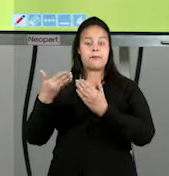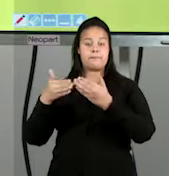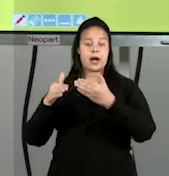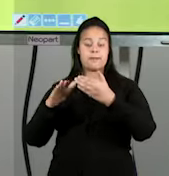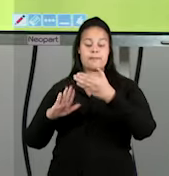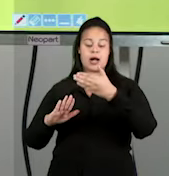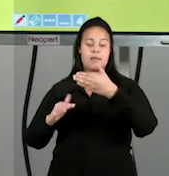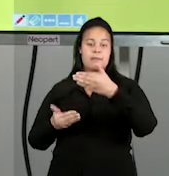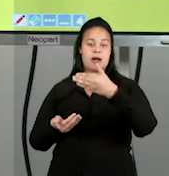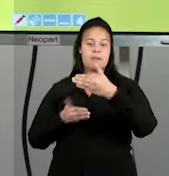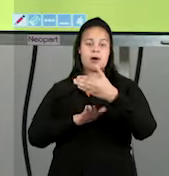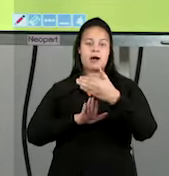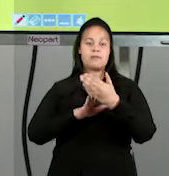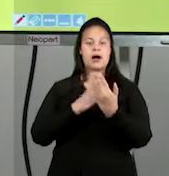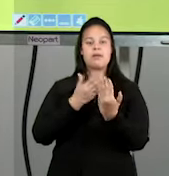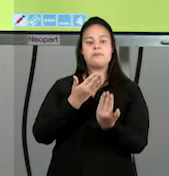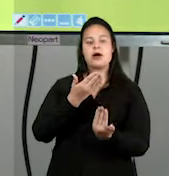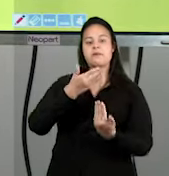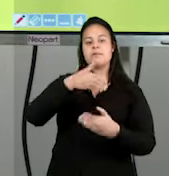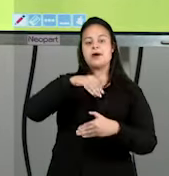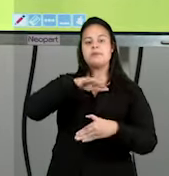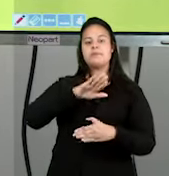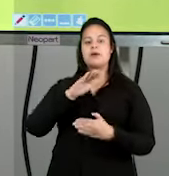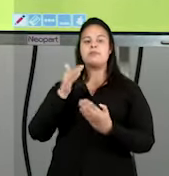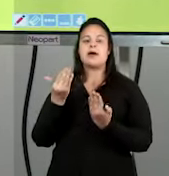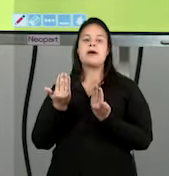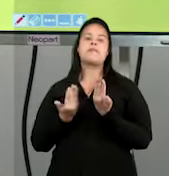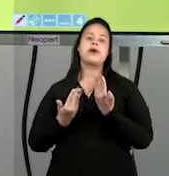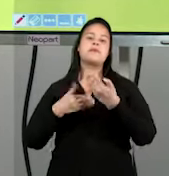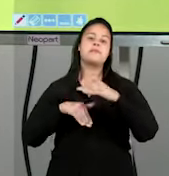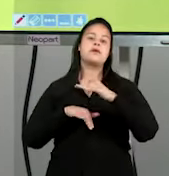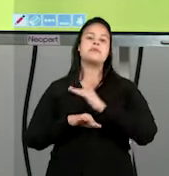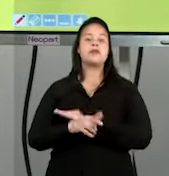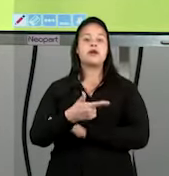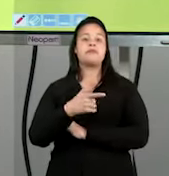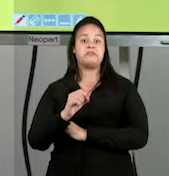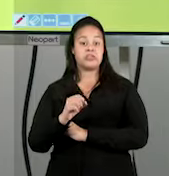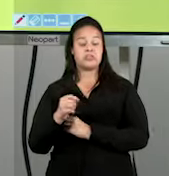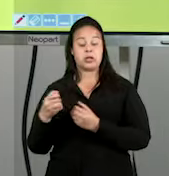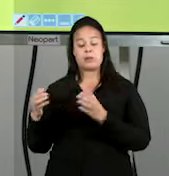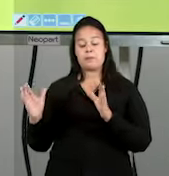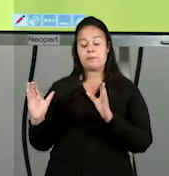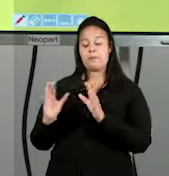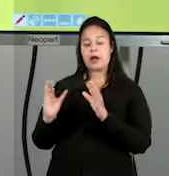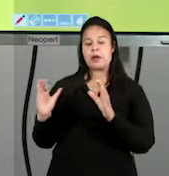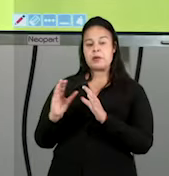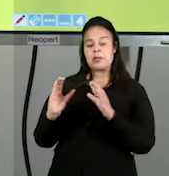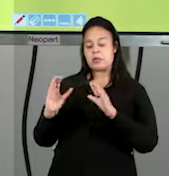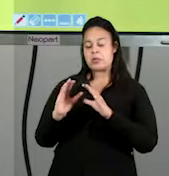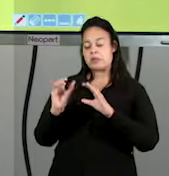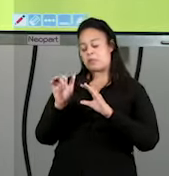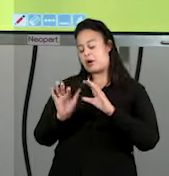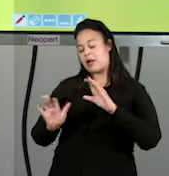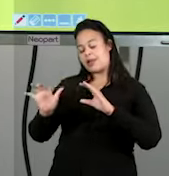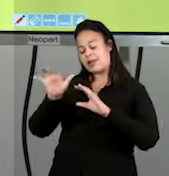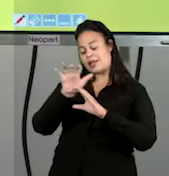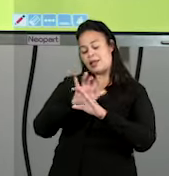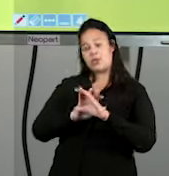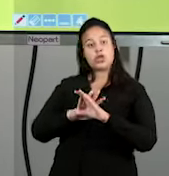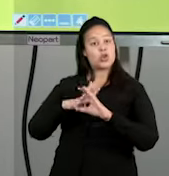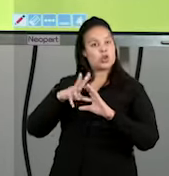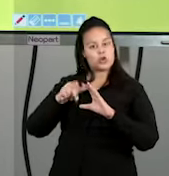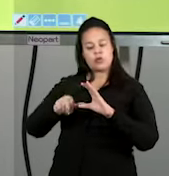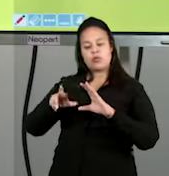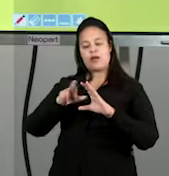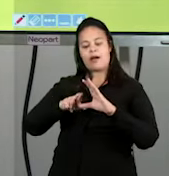observaram como que se aproxima mais ainda da área do círculo? Então, todo o círculo tem um raio